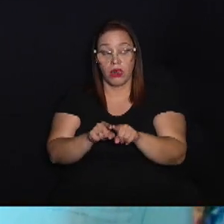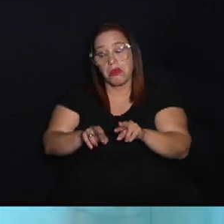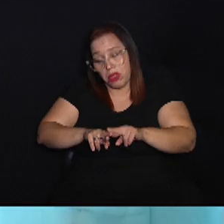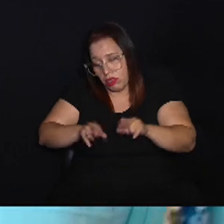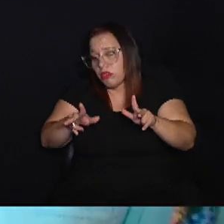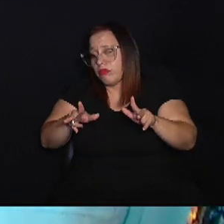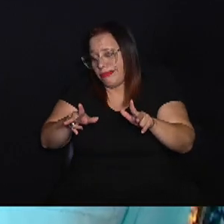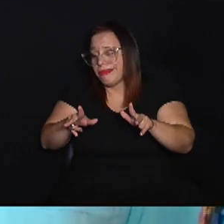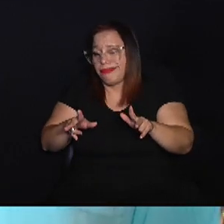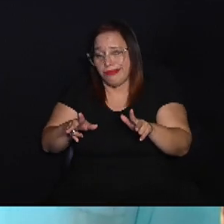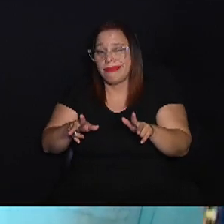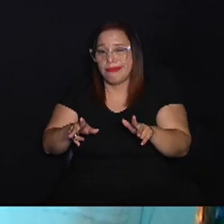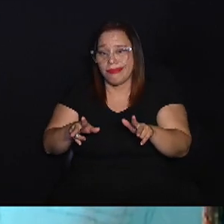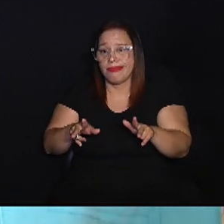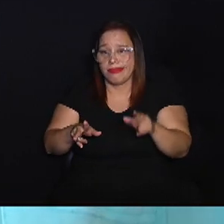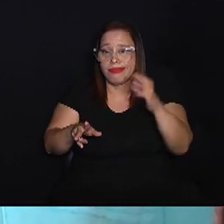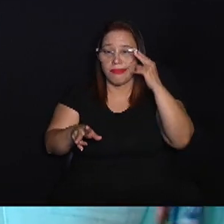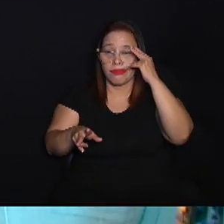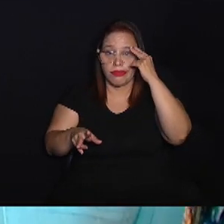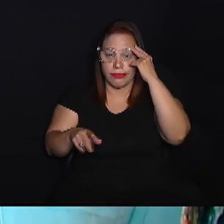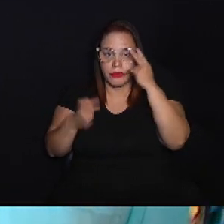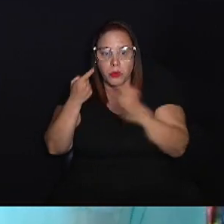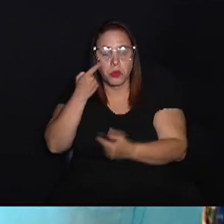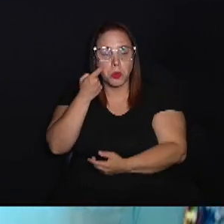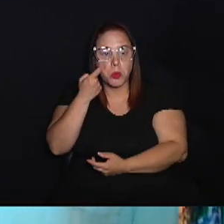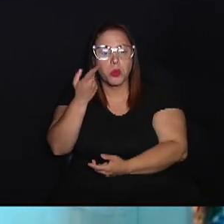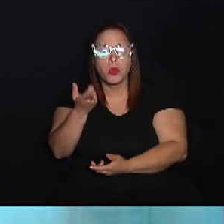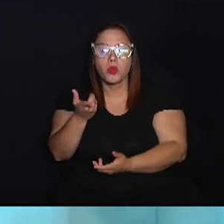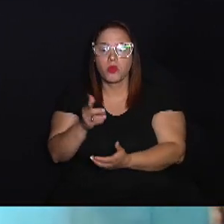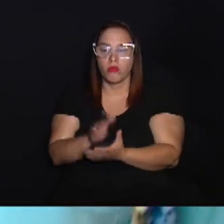diferentes. Então, eu vejo assim,